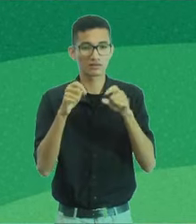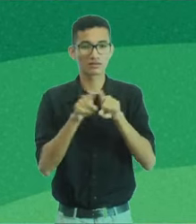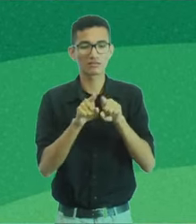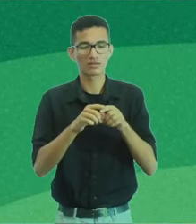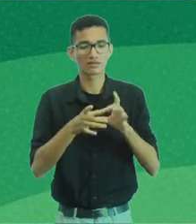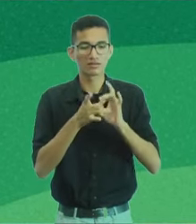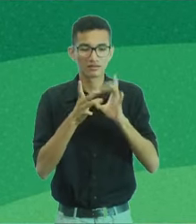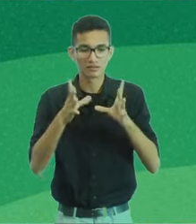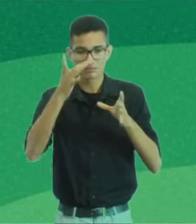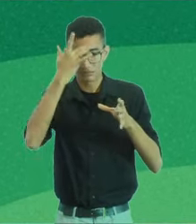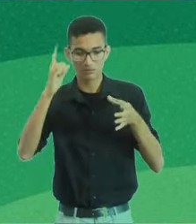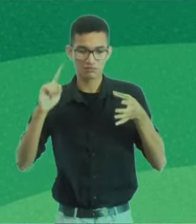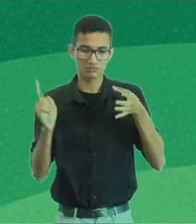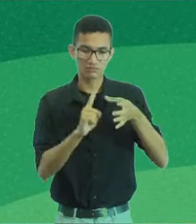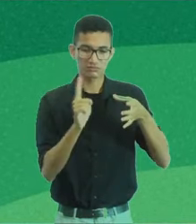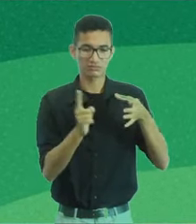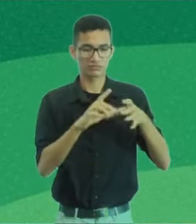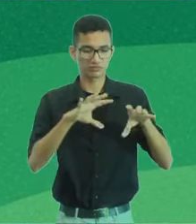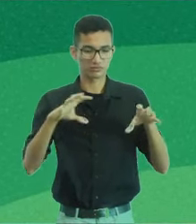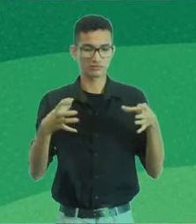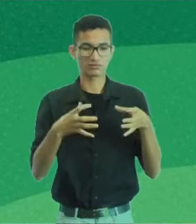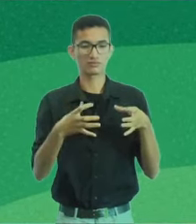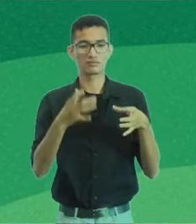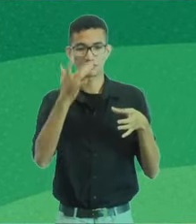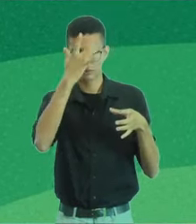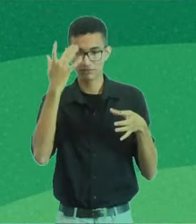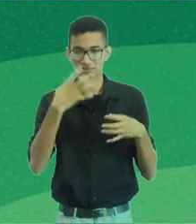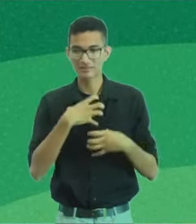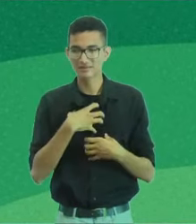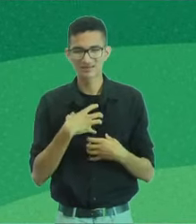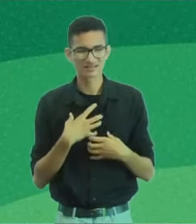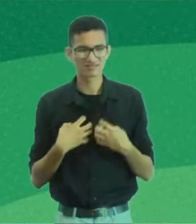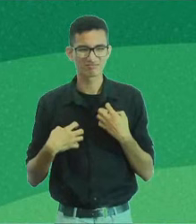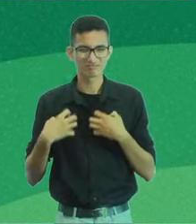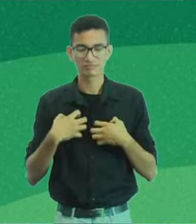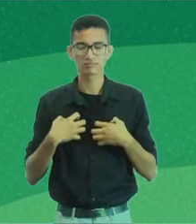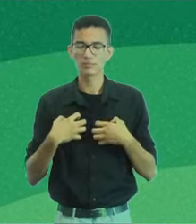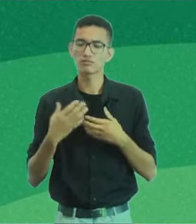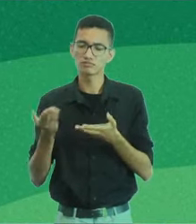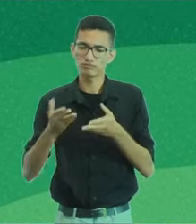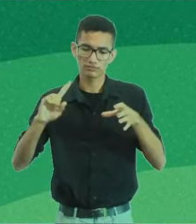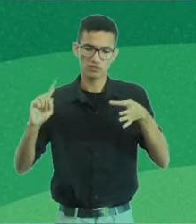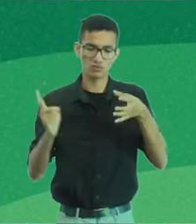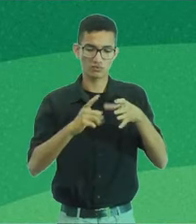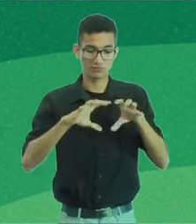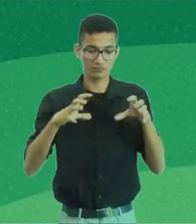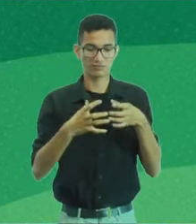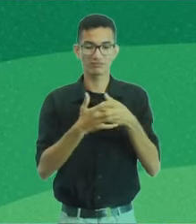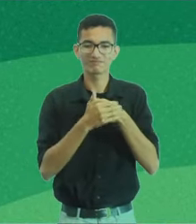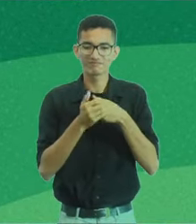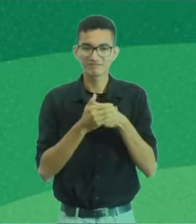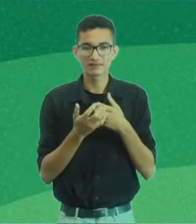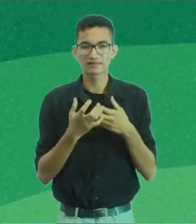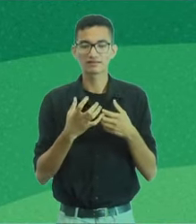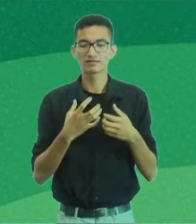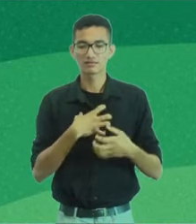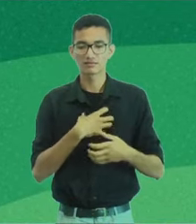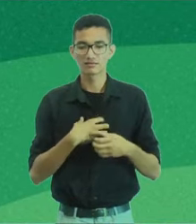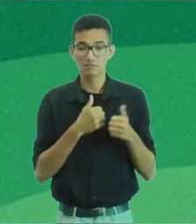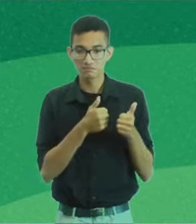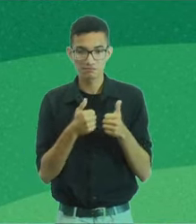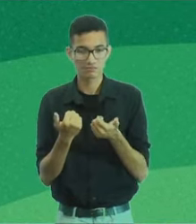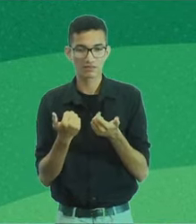e fazer com que as pessoas que não se sentem à vontade e ocupem esses espaços para que a gente consiga dar mais